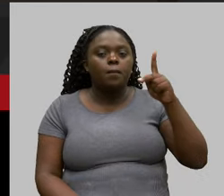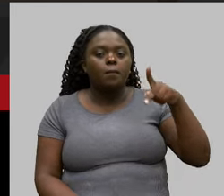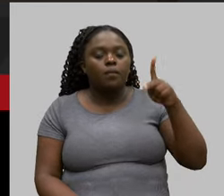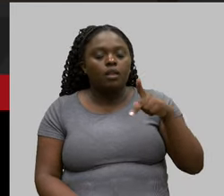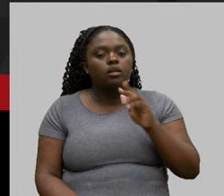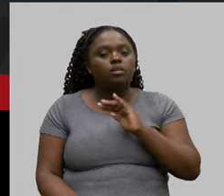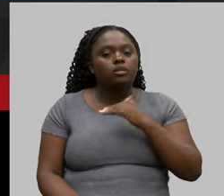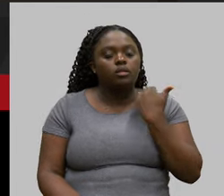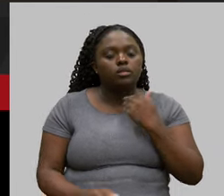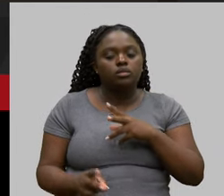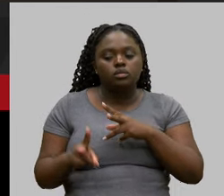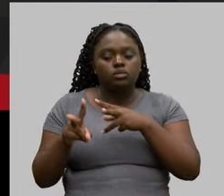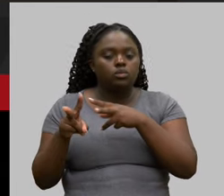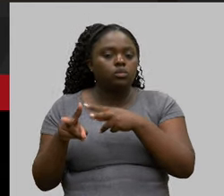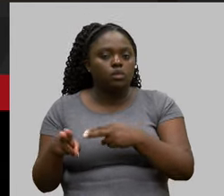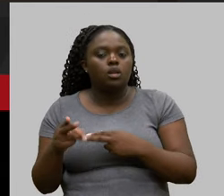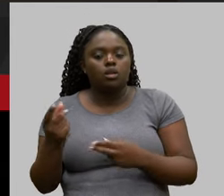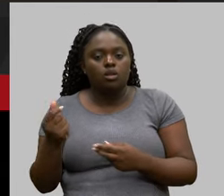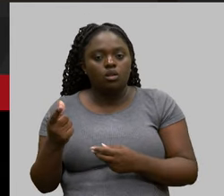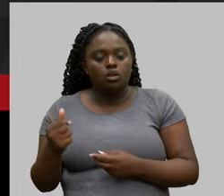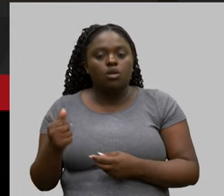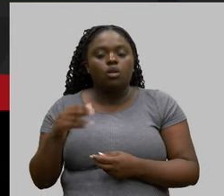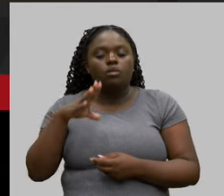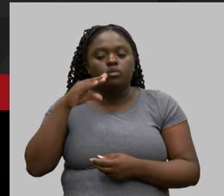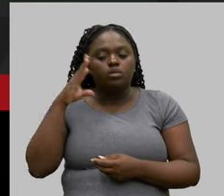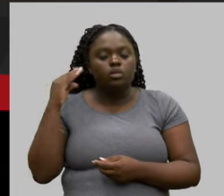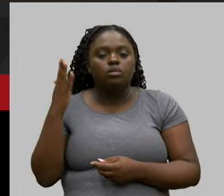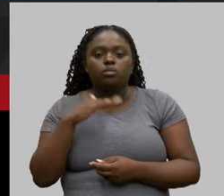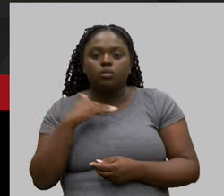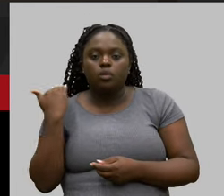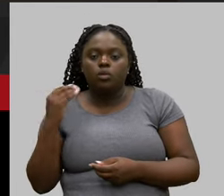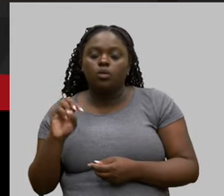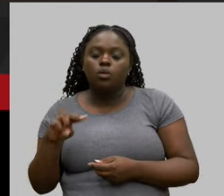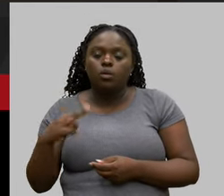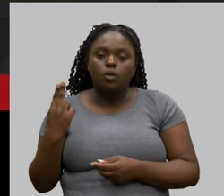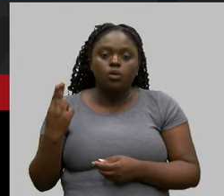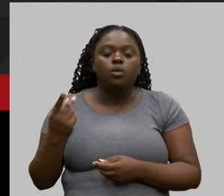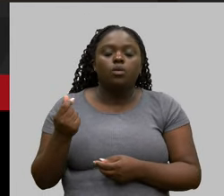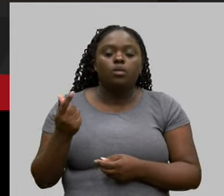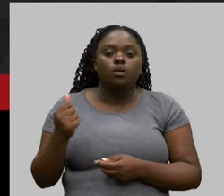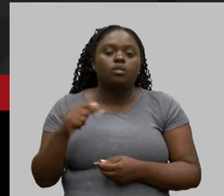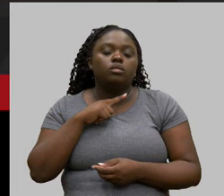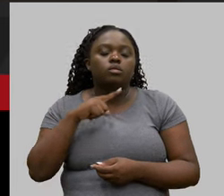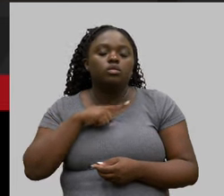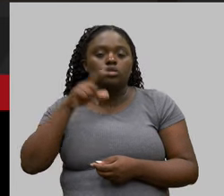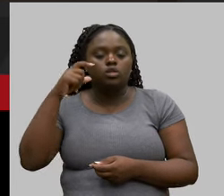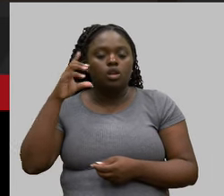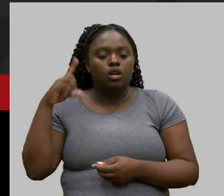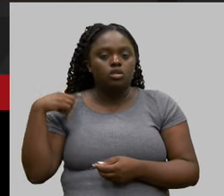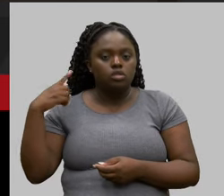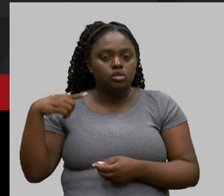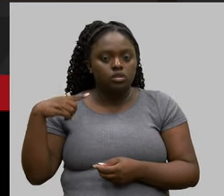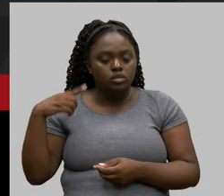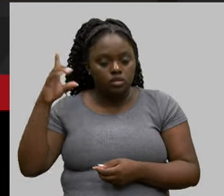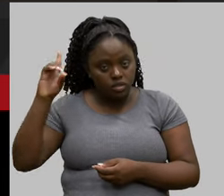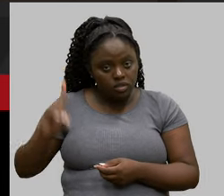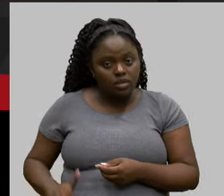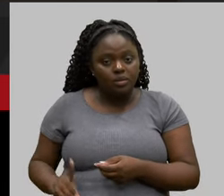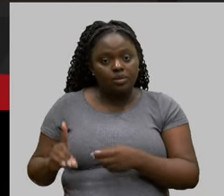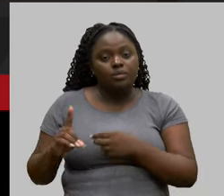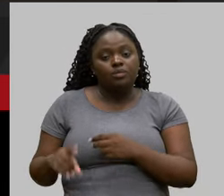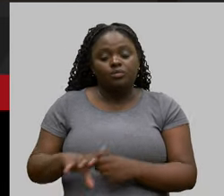dos proventos do Servidor falecido ou ao valor dos proventos que teria direito servidor em atividade na data de seu